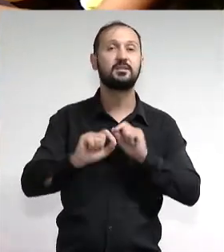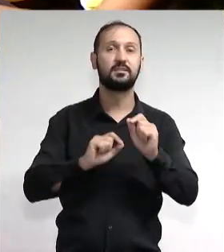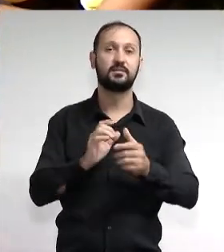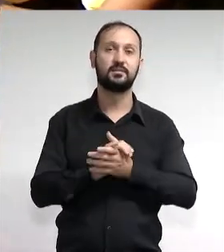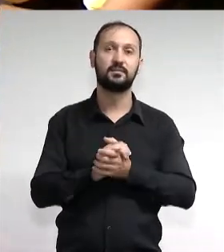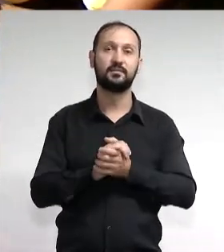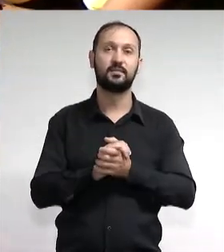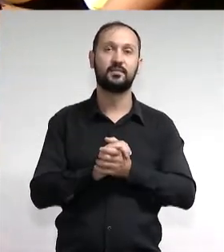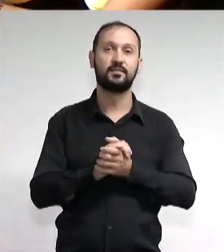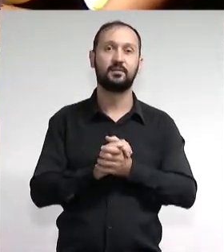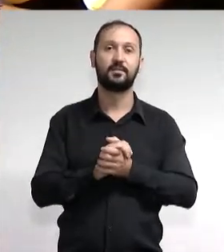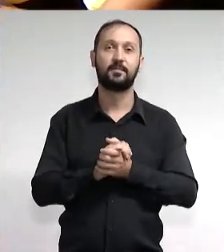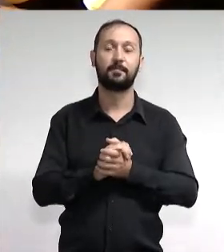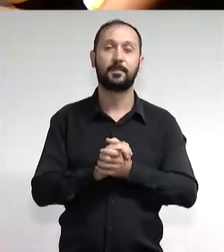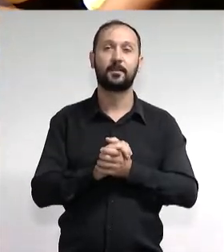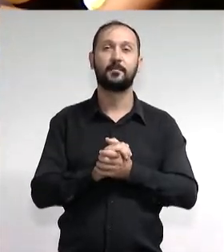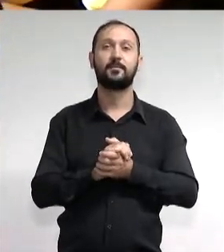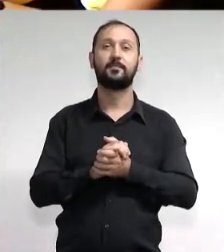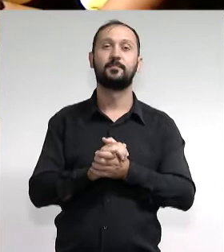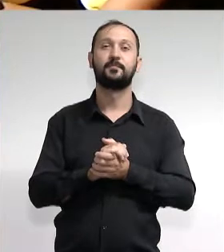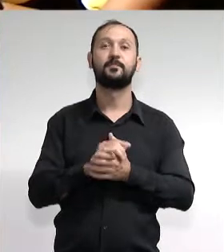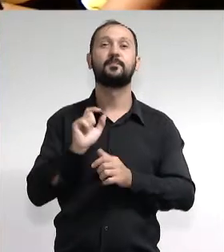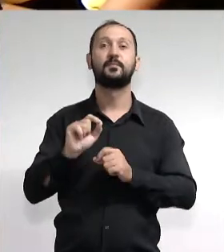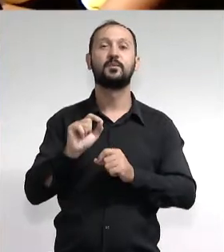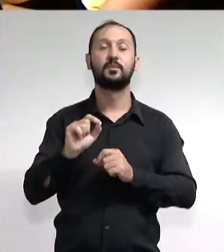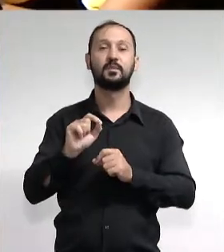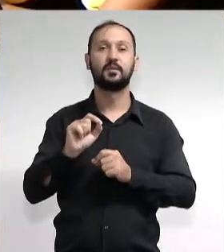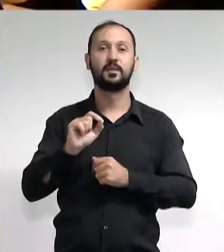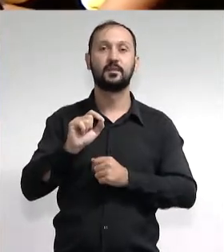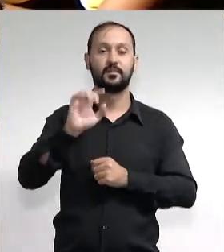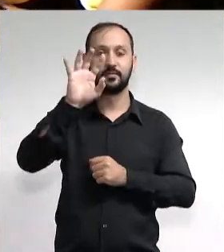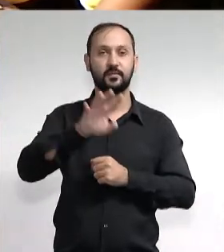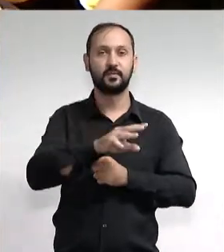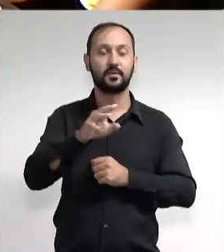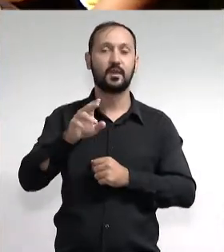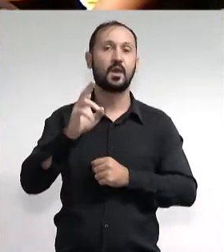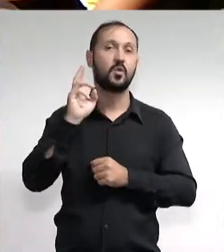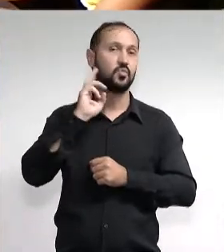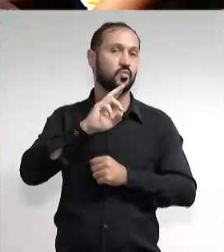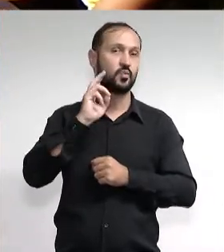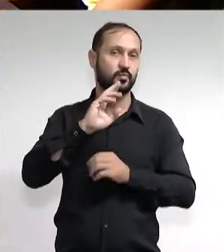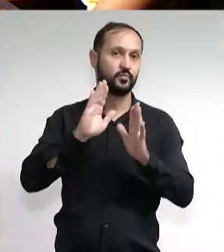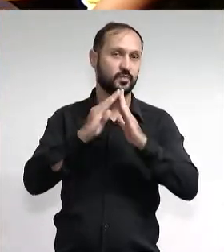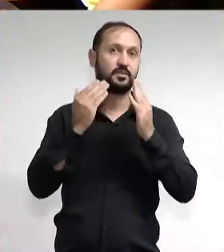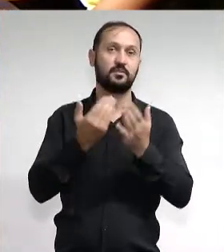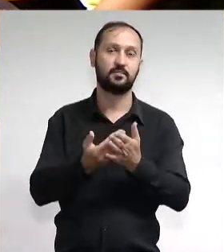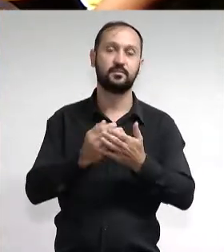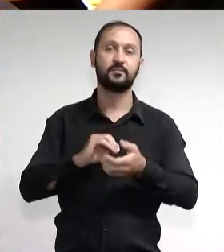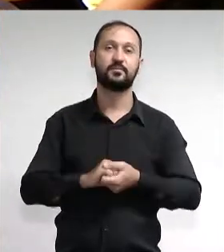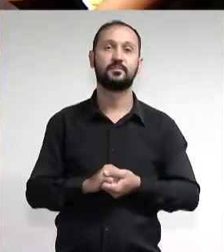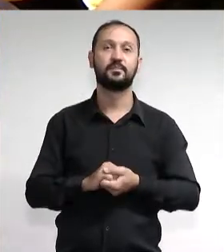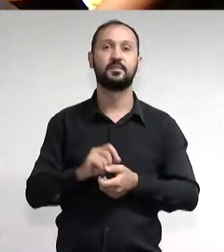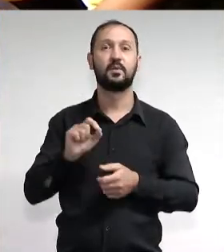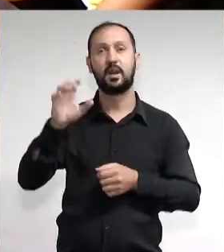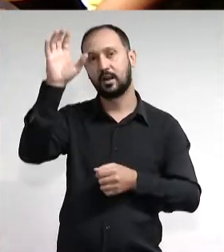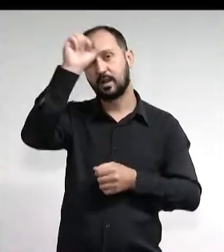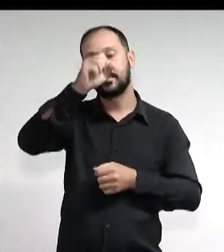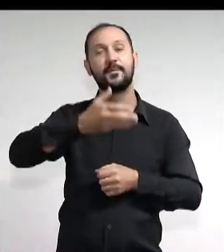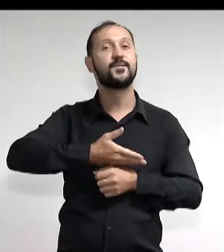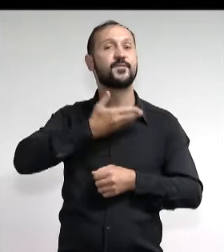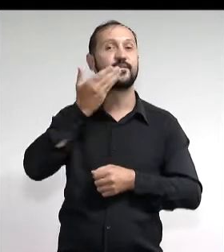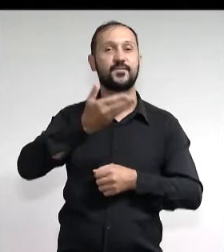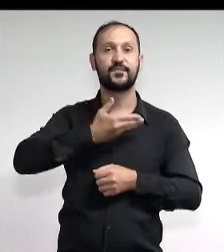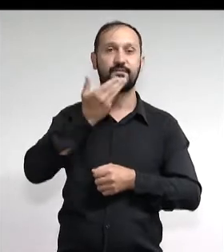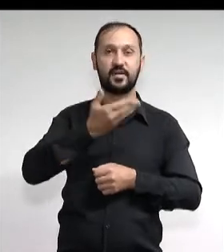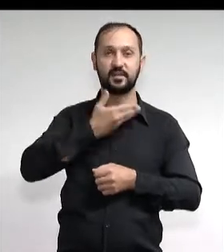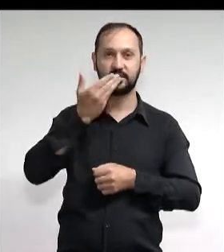mais, além daquilo que eles, poderíamos dizer assim, da grade comum da escola. Então, eles